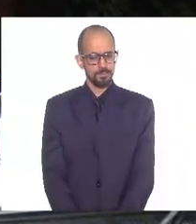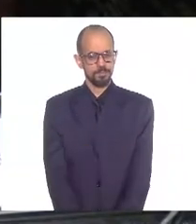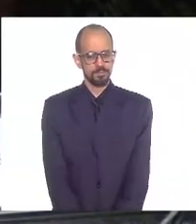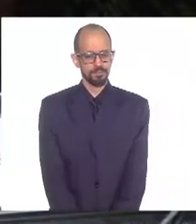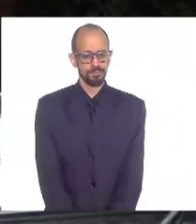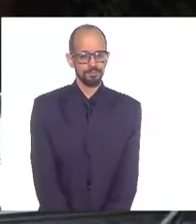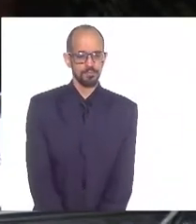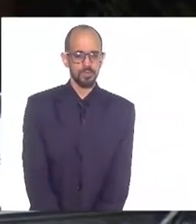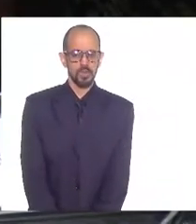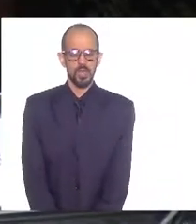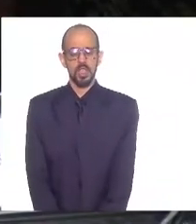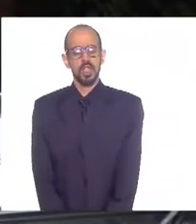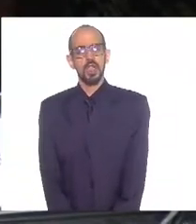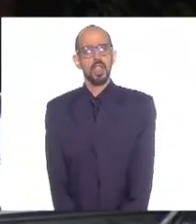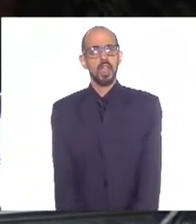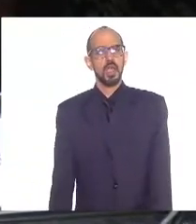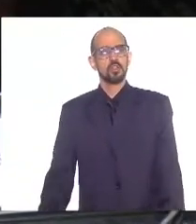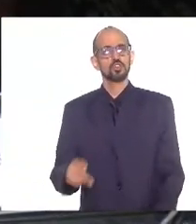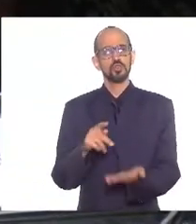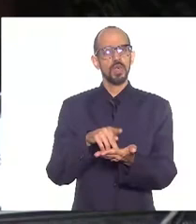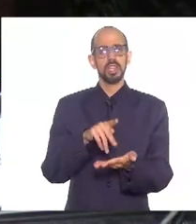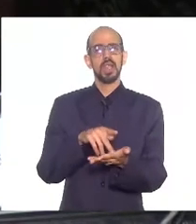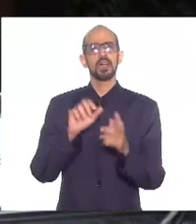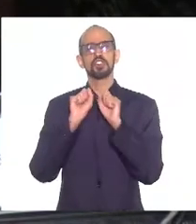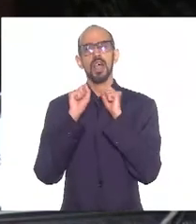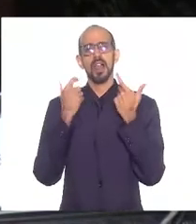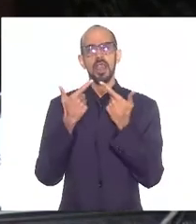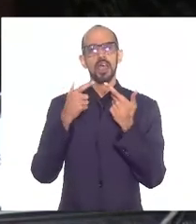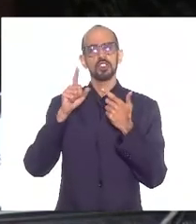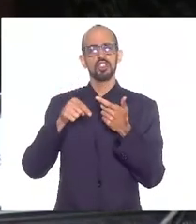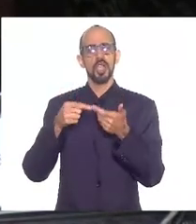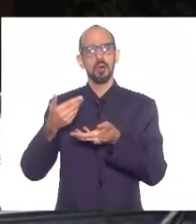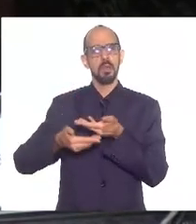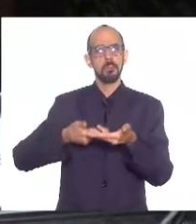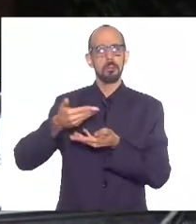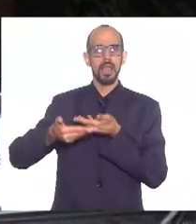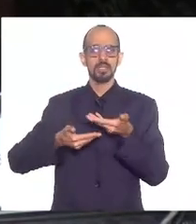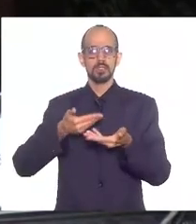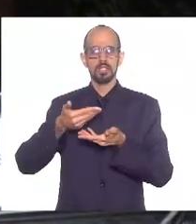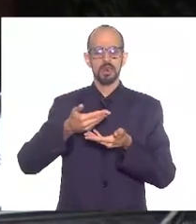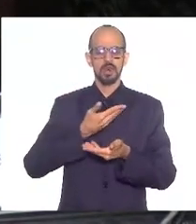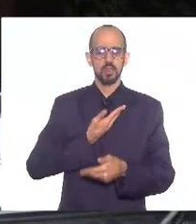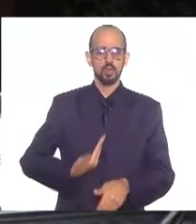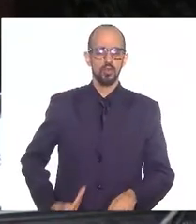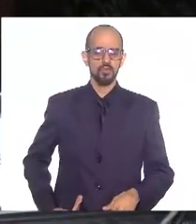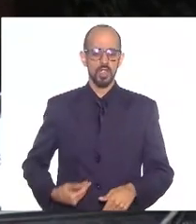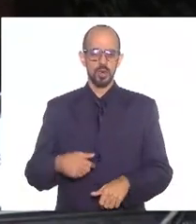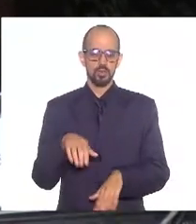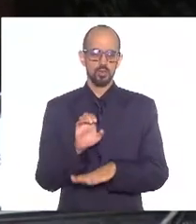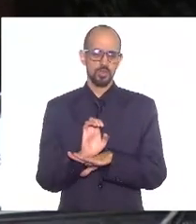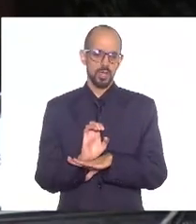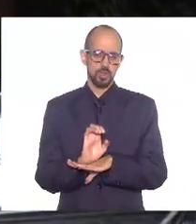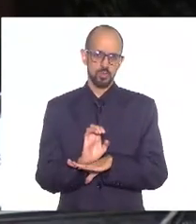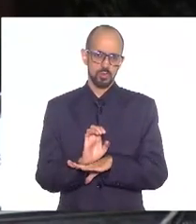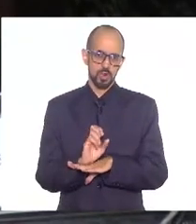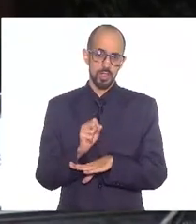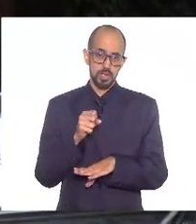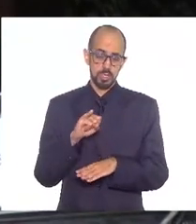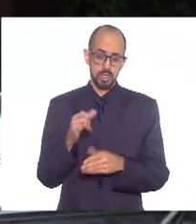Assembleia Legislativa tem sido uma grande parceira do governo do Estado. Se